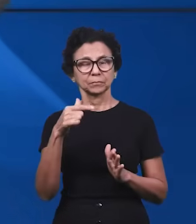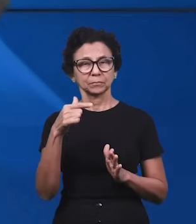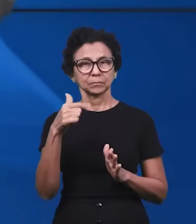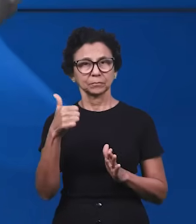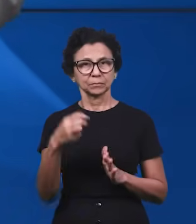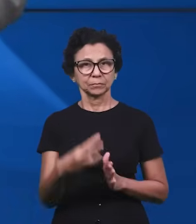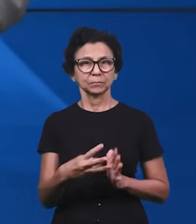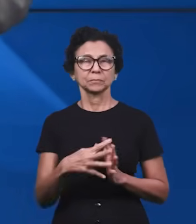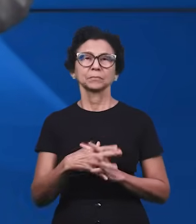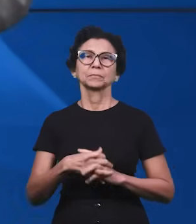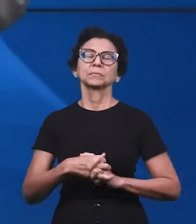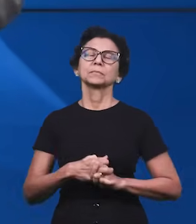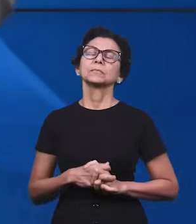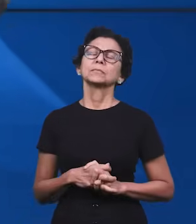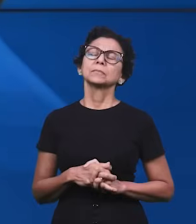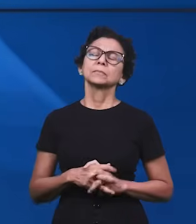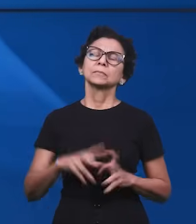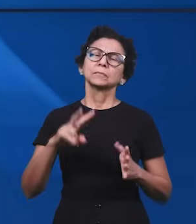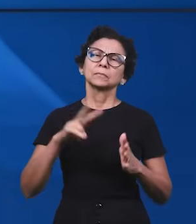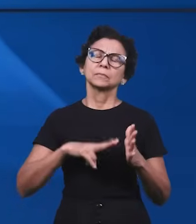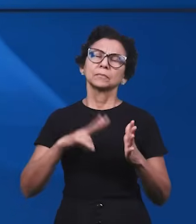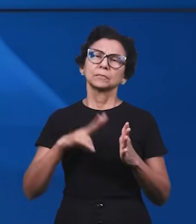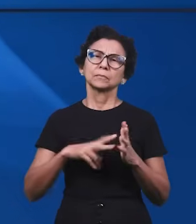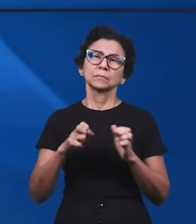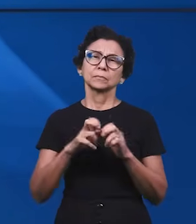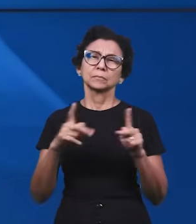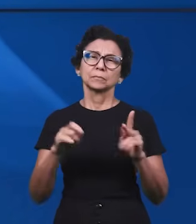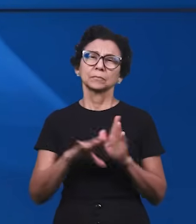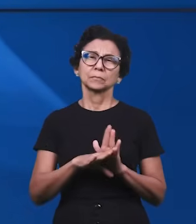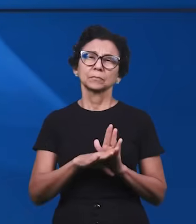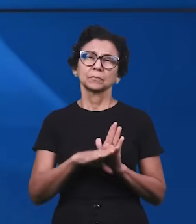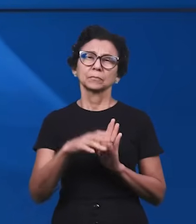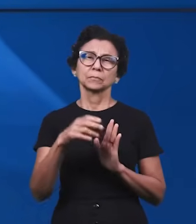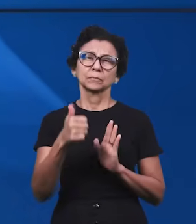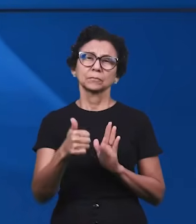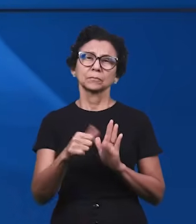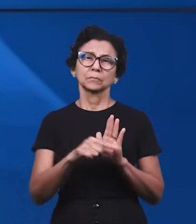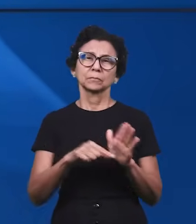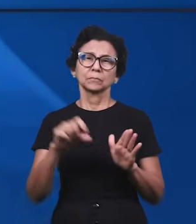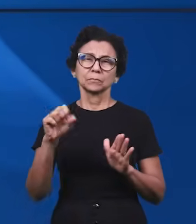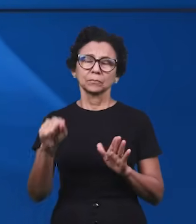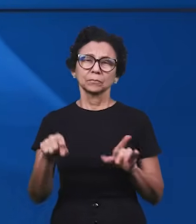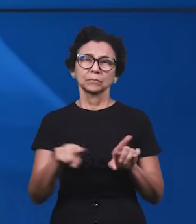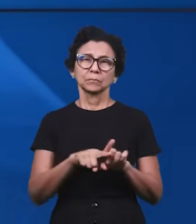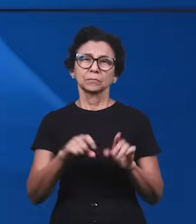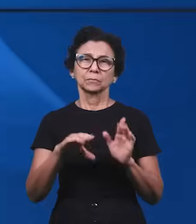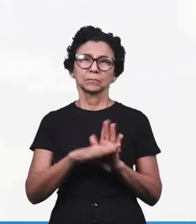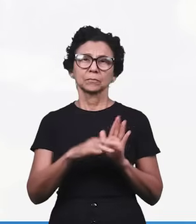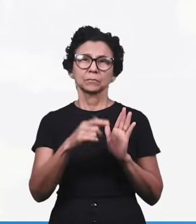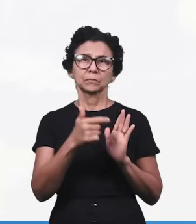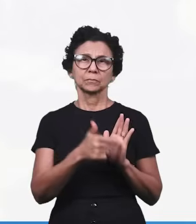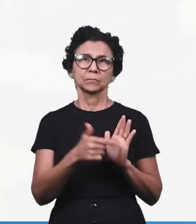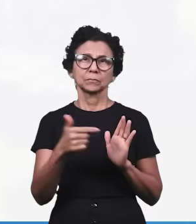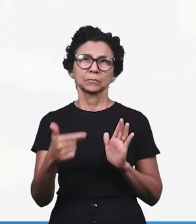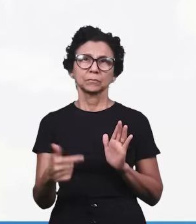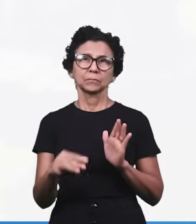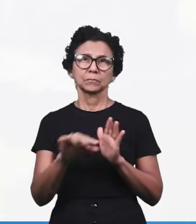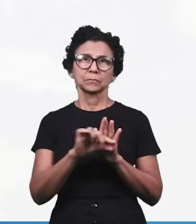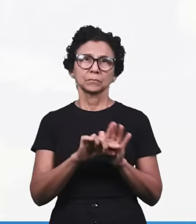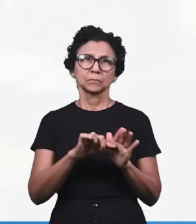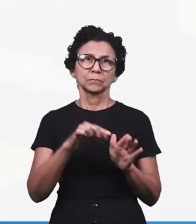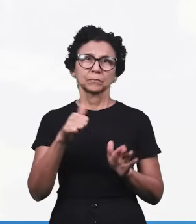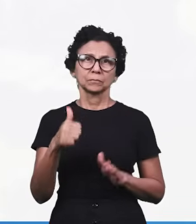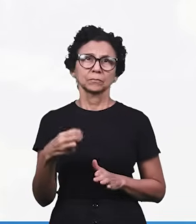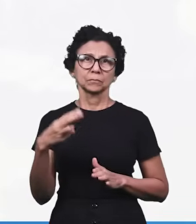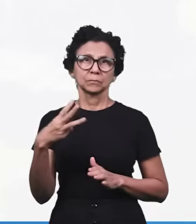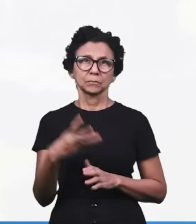Vamos à primeira pergunta. Ao ler Apocalipse capítulo 1, verso 8 e capítulo 22, verso 13,